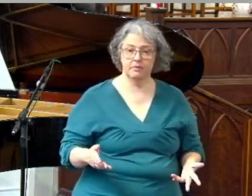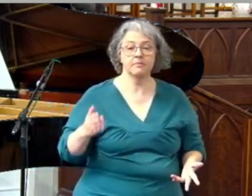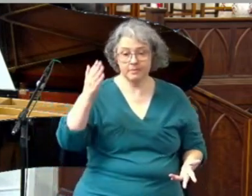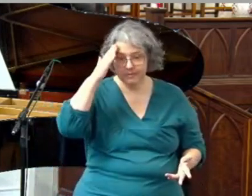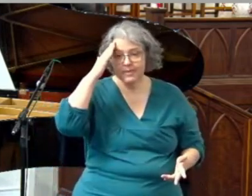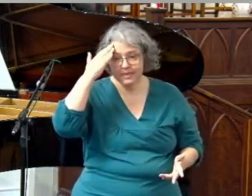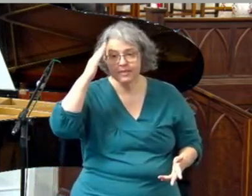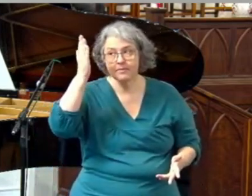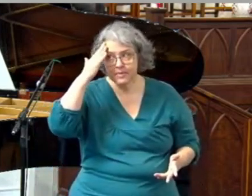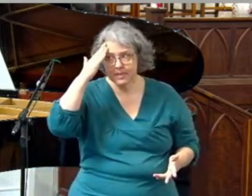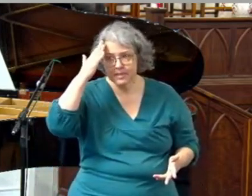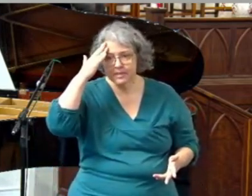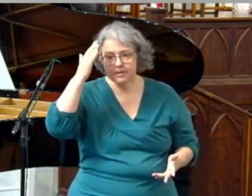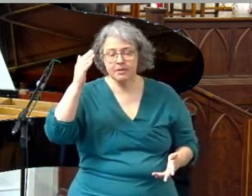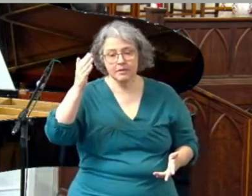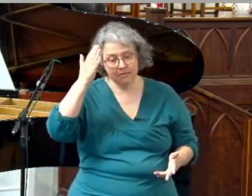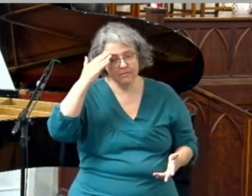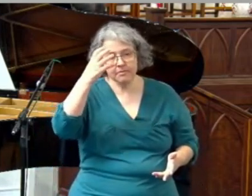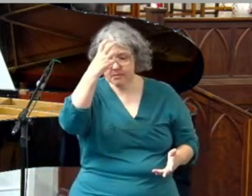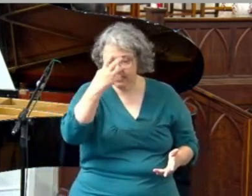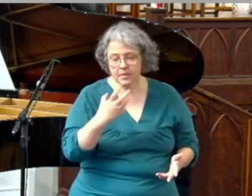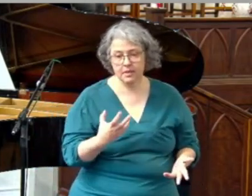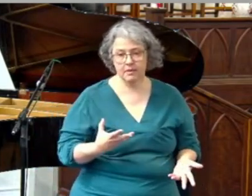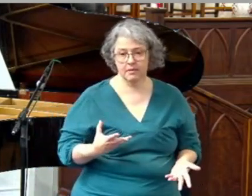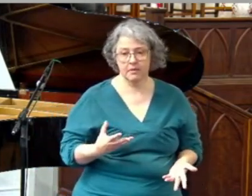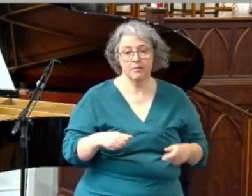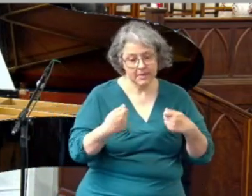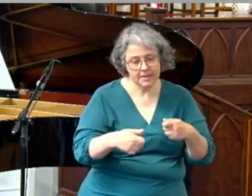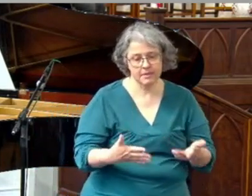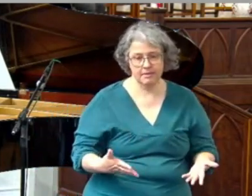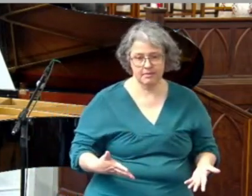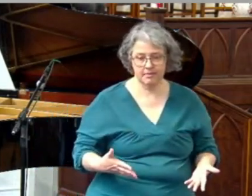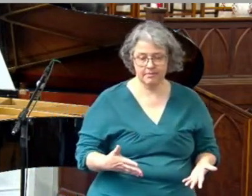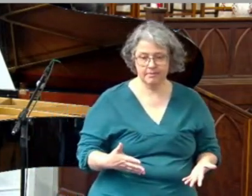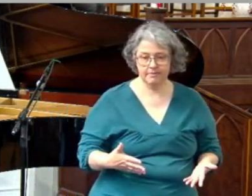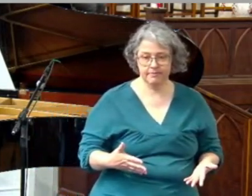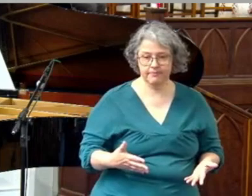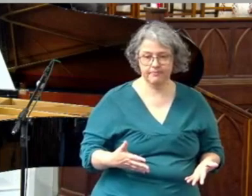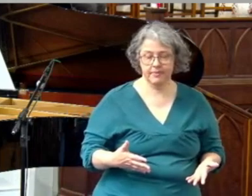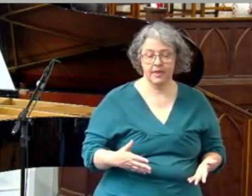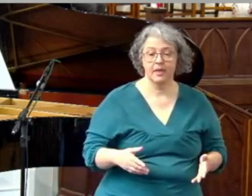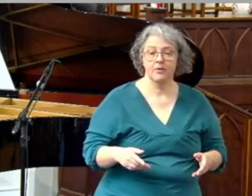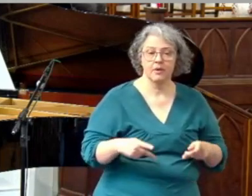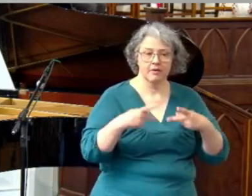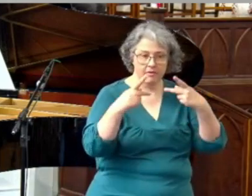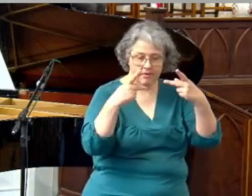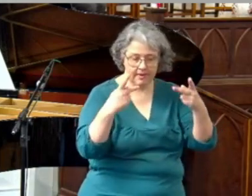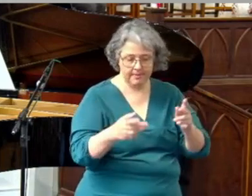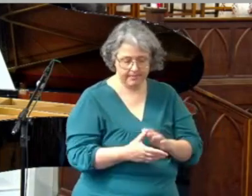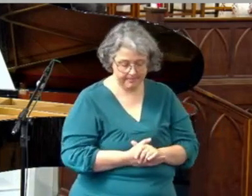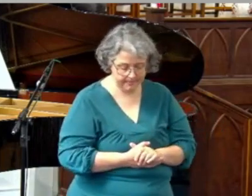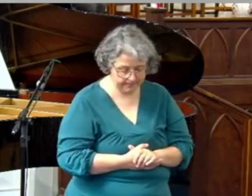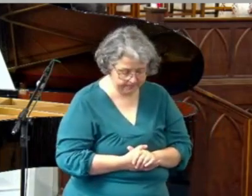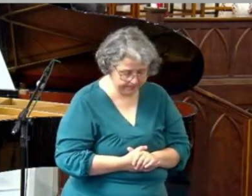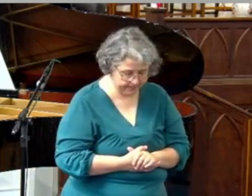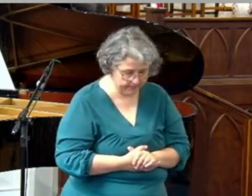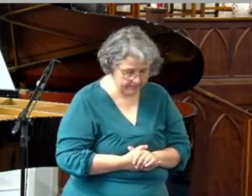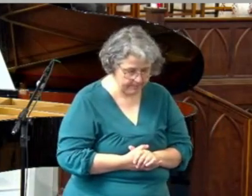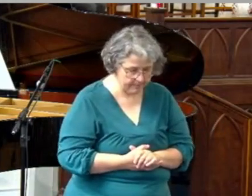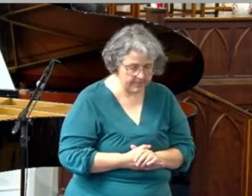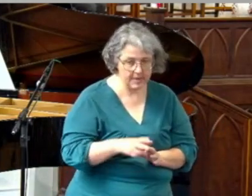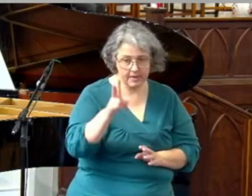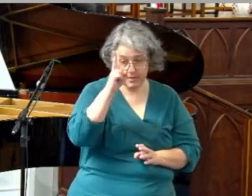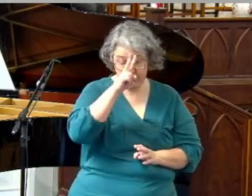E é aqui que eu gostaria de deixar uma ilustração, na realidade uma história, de uma